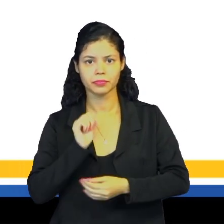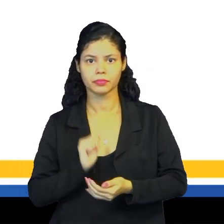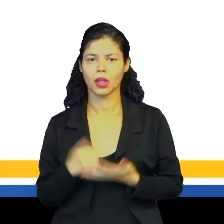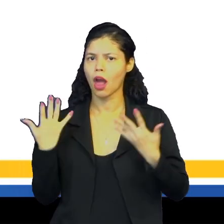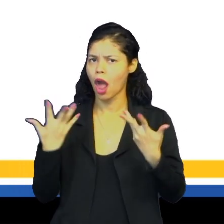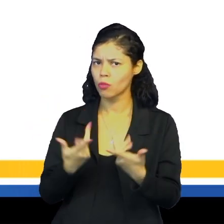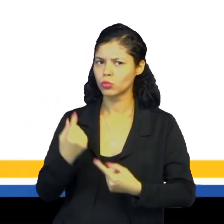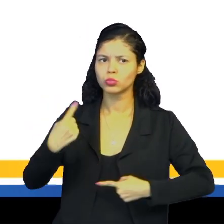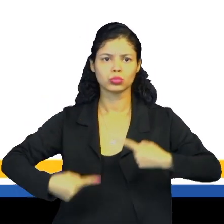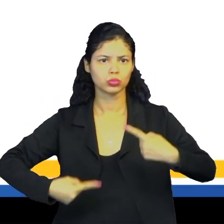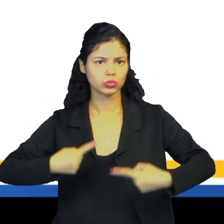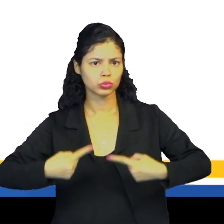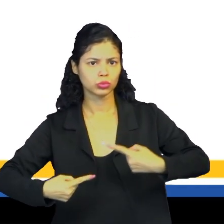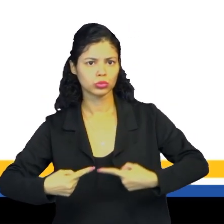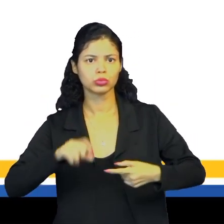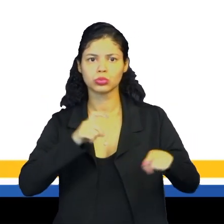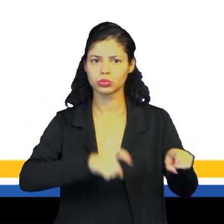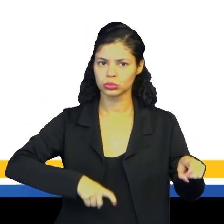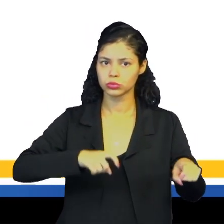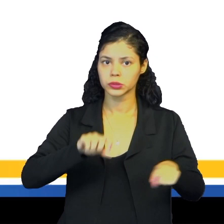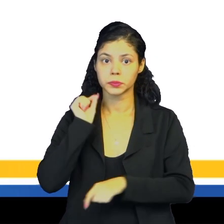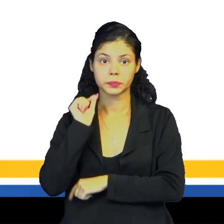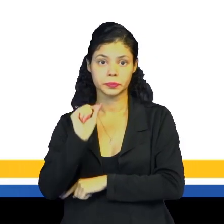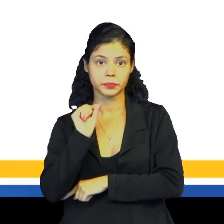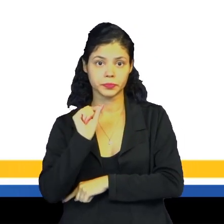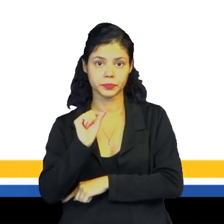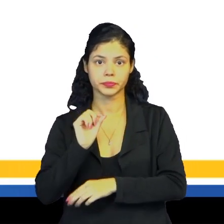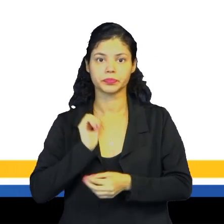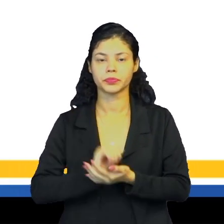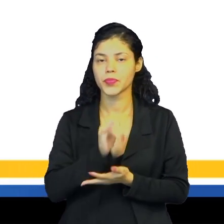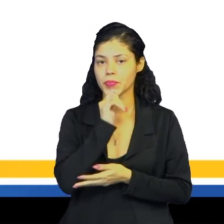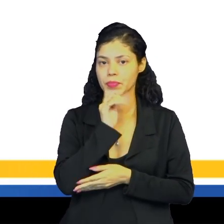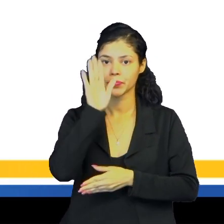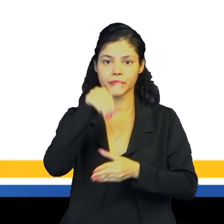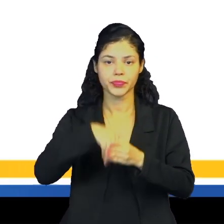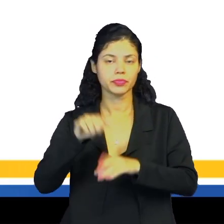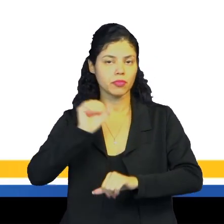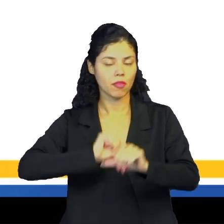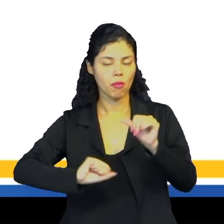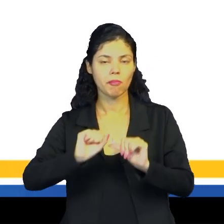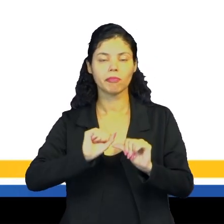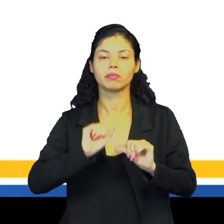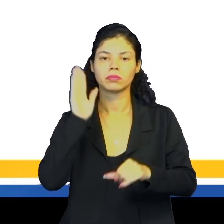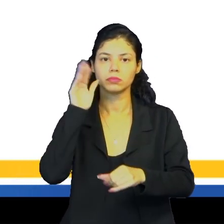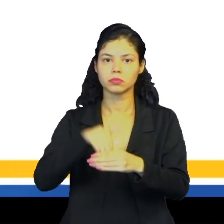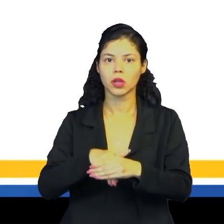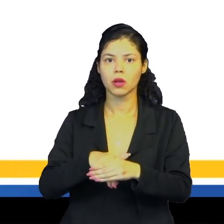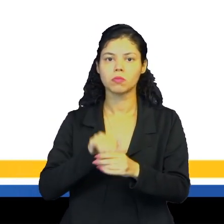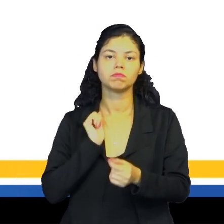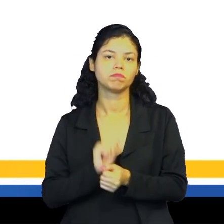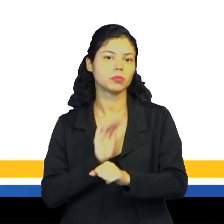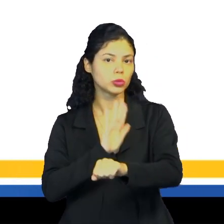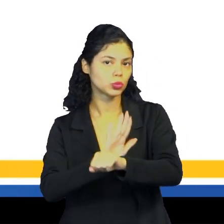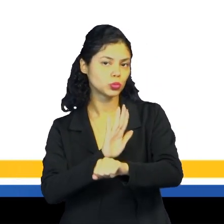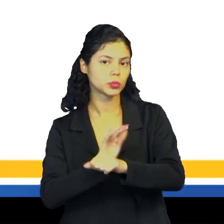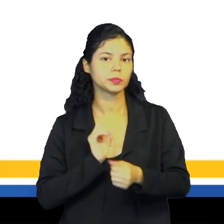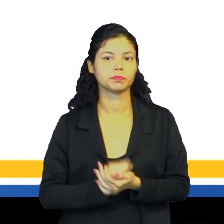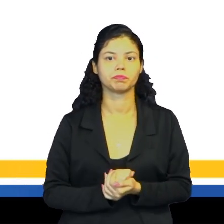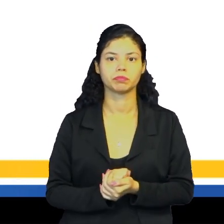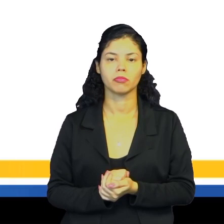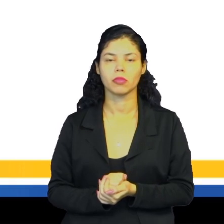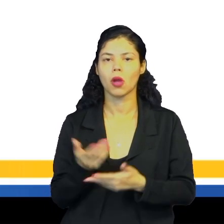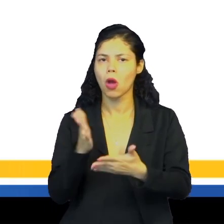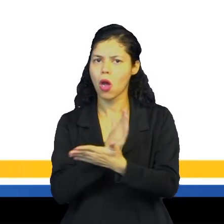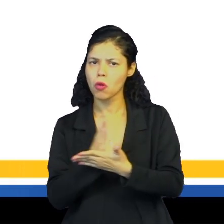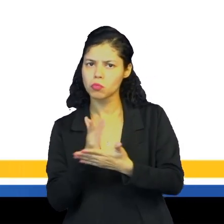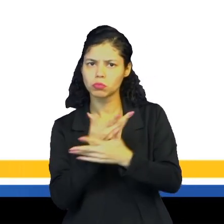hábitos políticos coronelistas, em que, por exemplo, os eleitores trocavam seu voto por um favor, como um bem